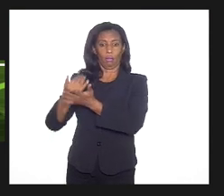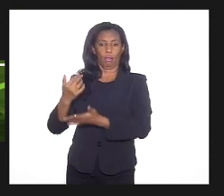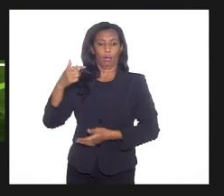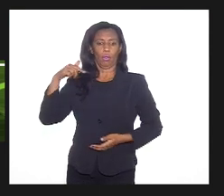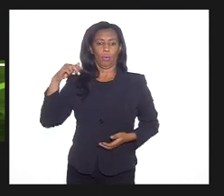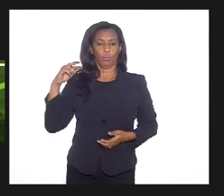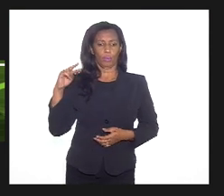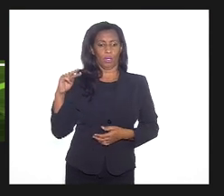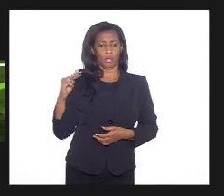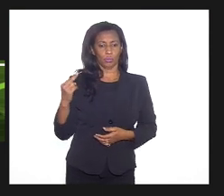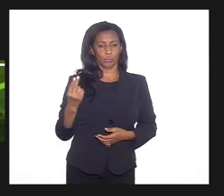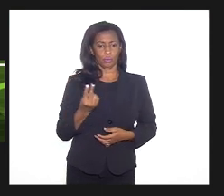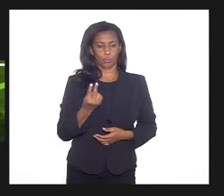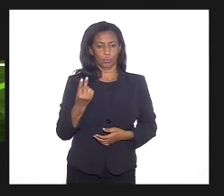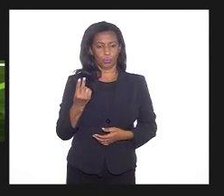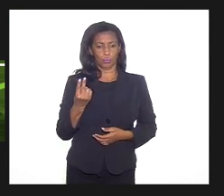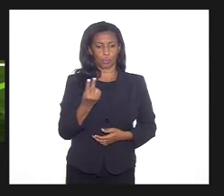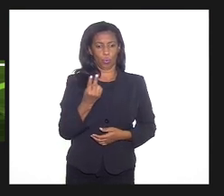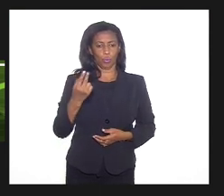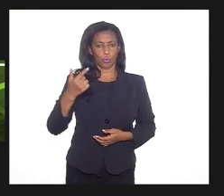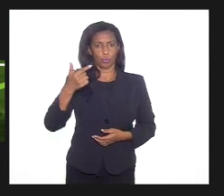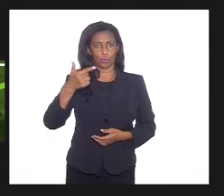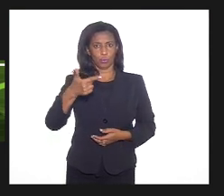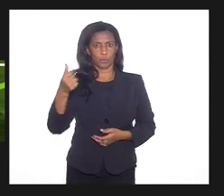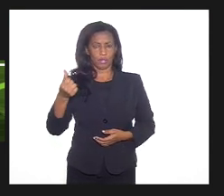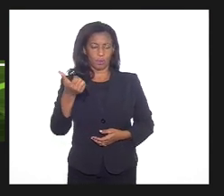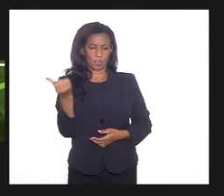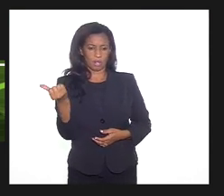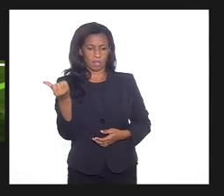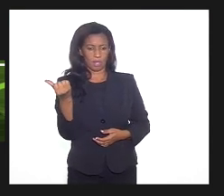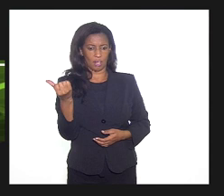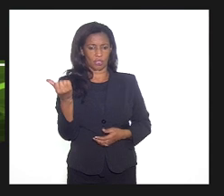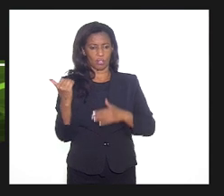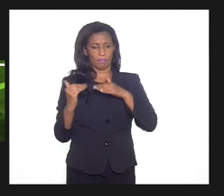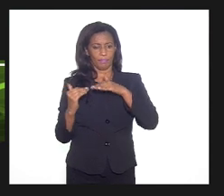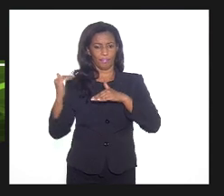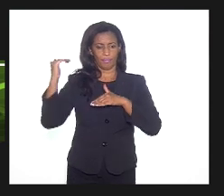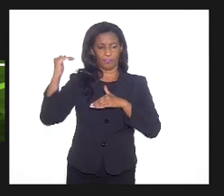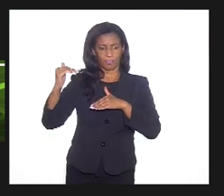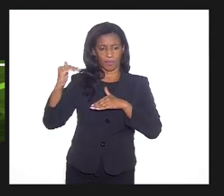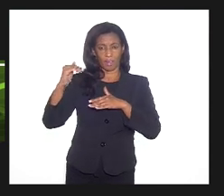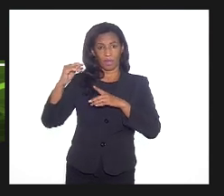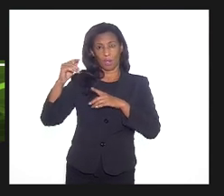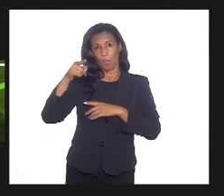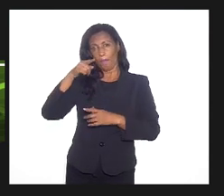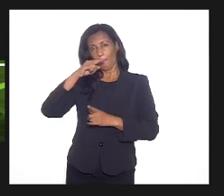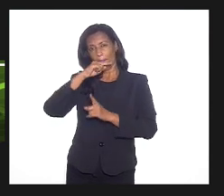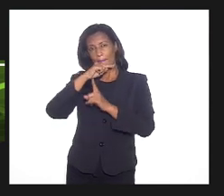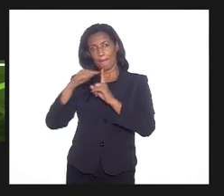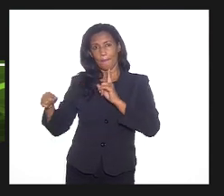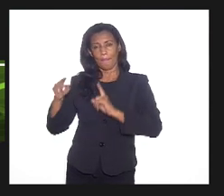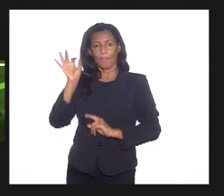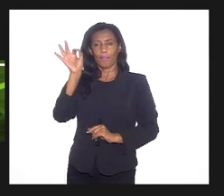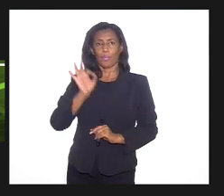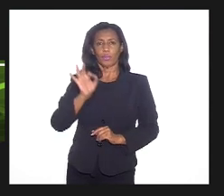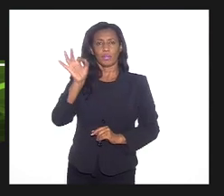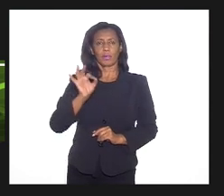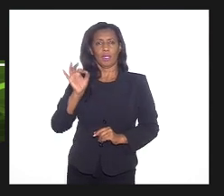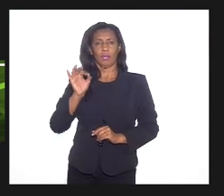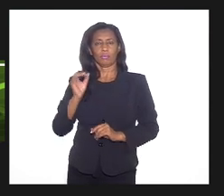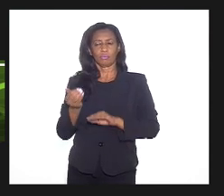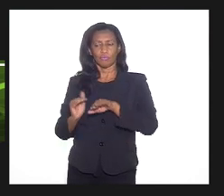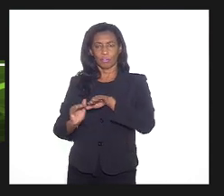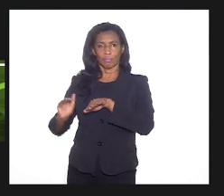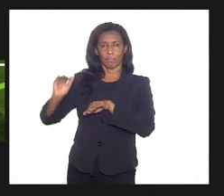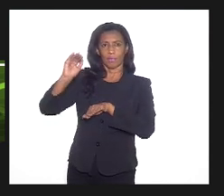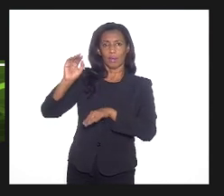um crescimento ínfimo de 64 milhões, que deu 0,5% de crescimento nominal e